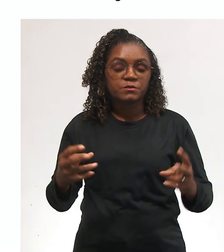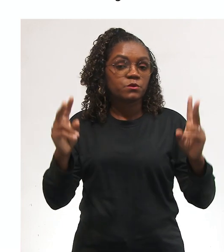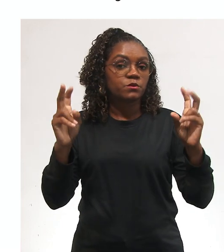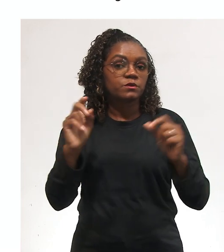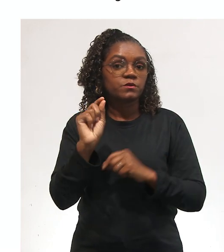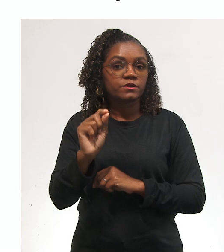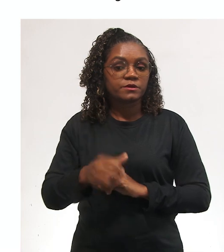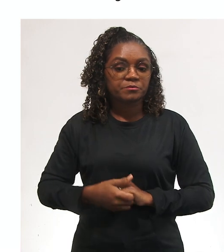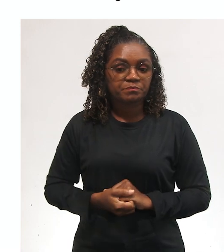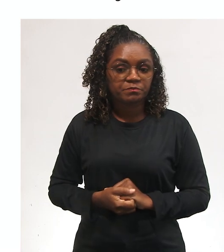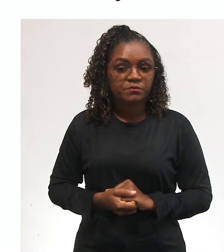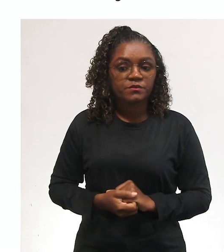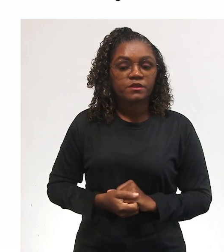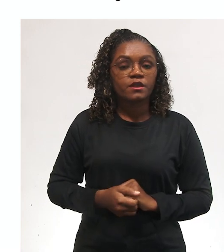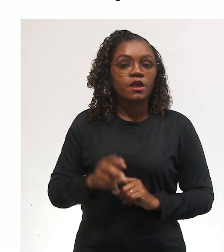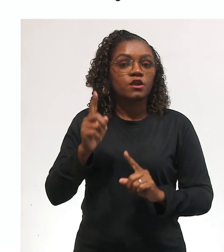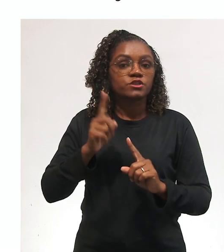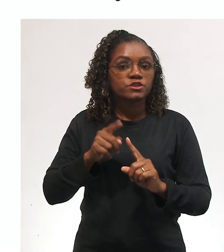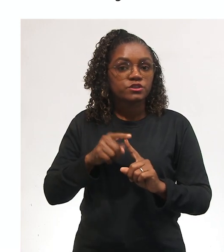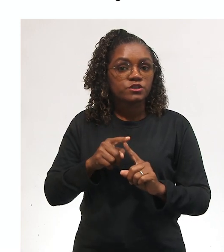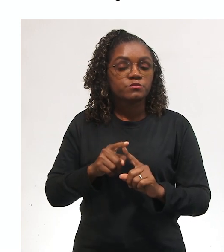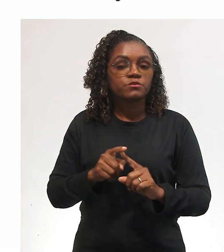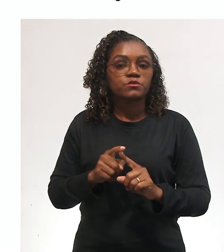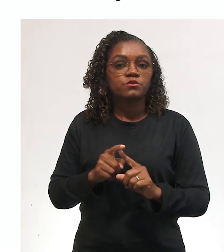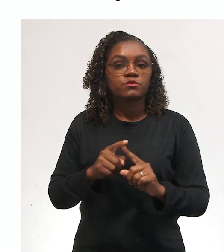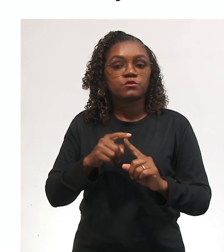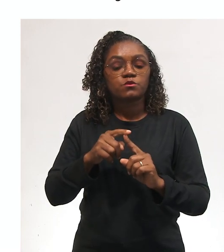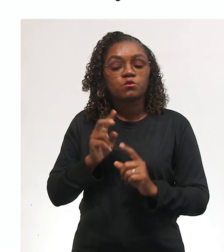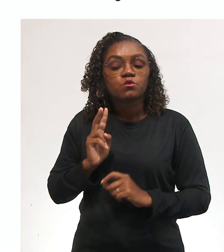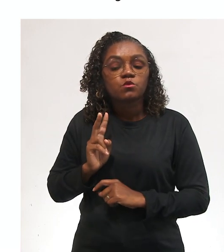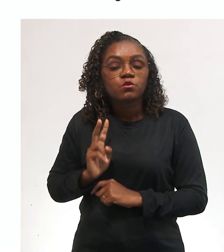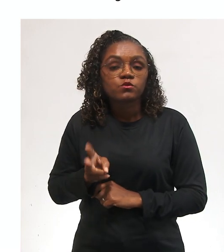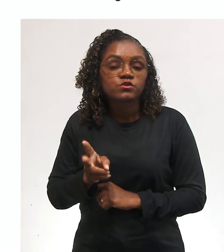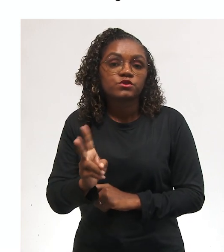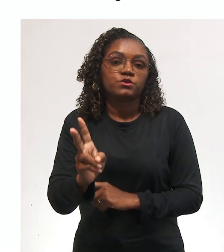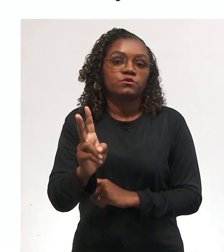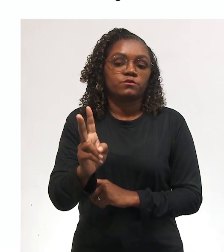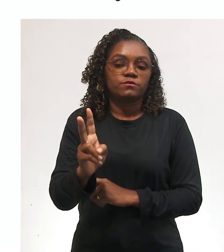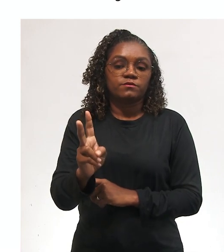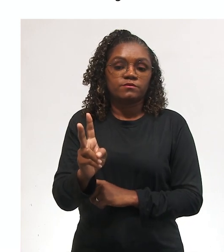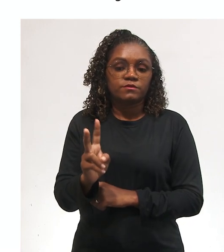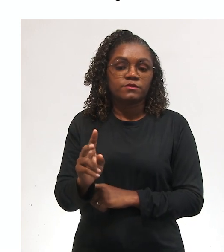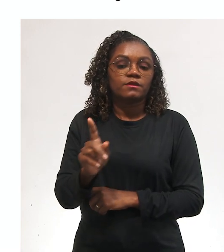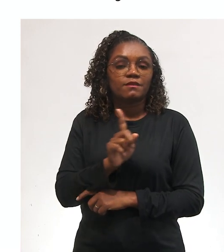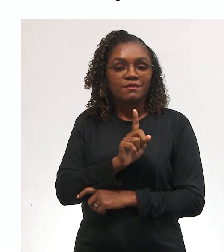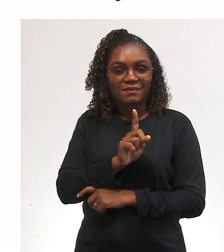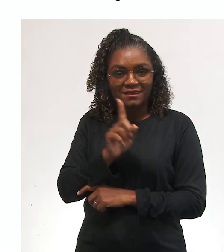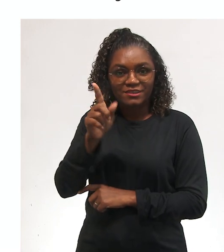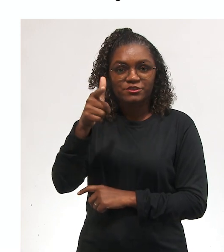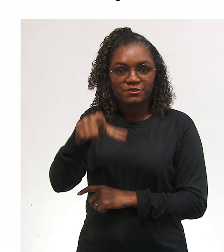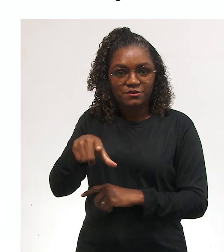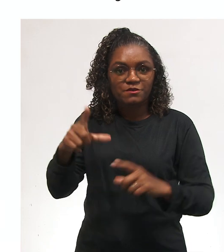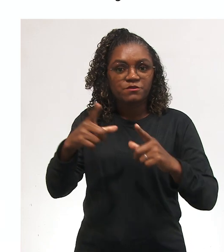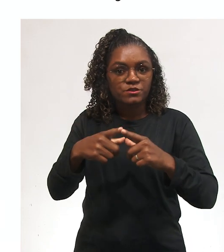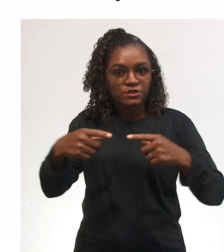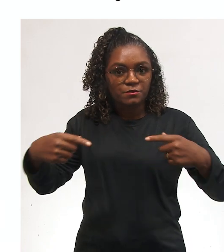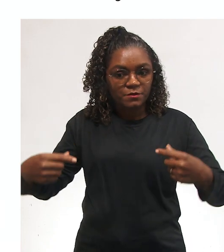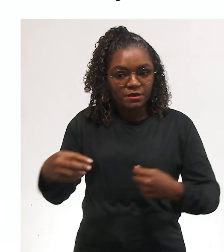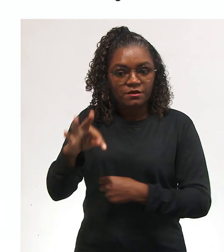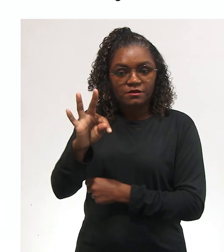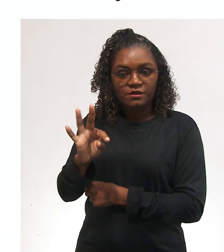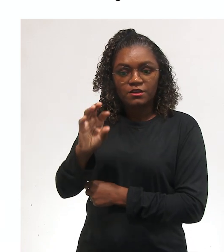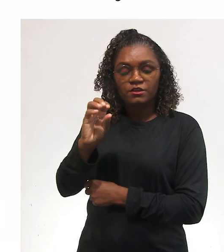administrativo chamado Kaizen. Originou-se também na indústria da Toyota, no Japão, e